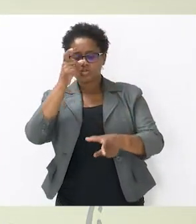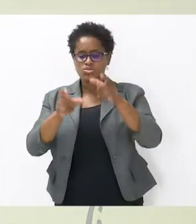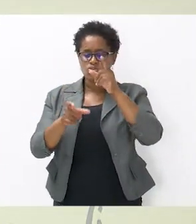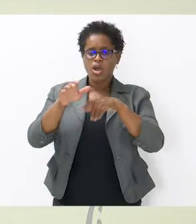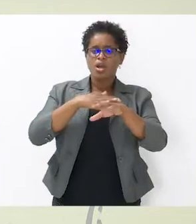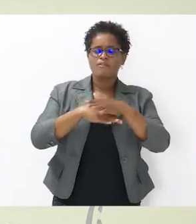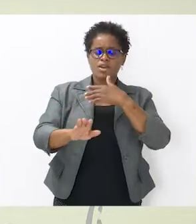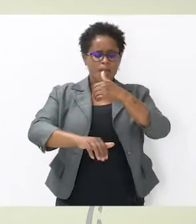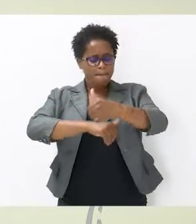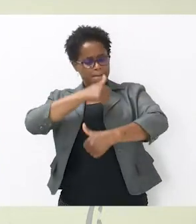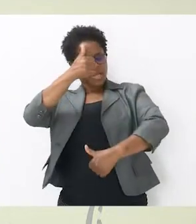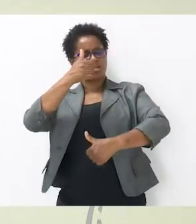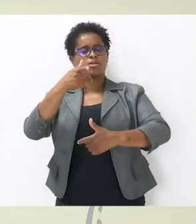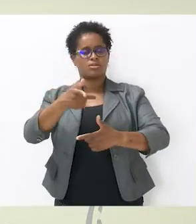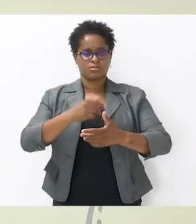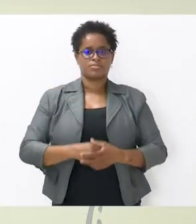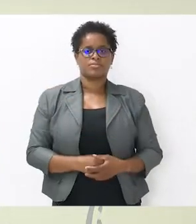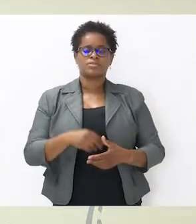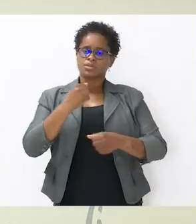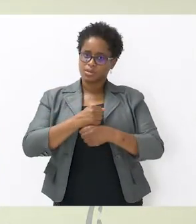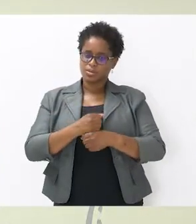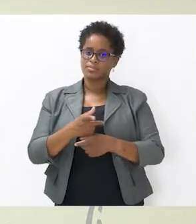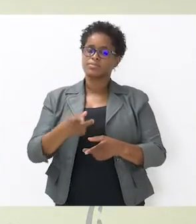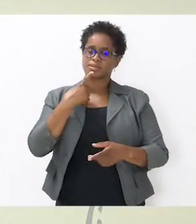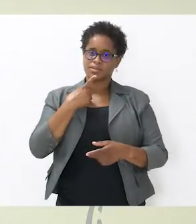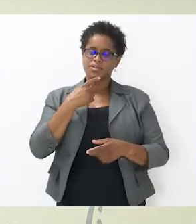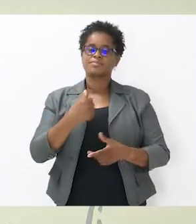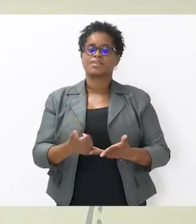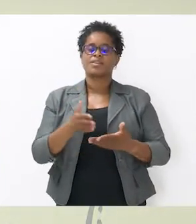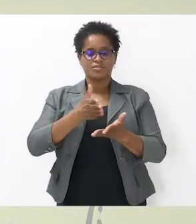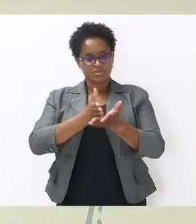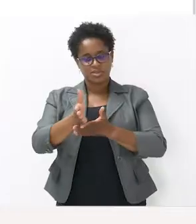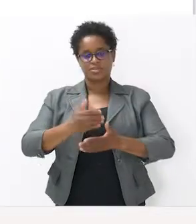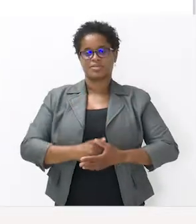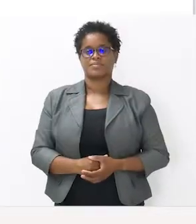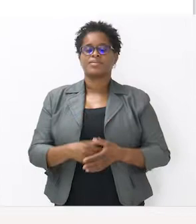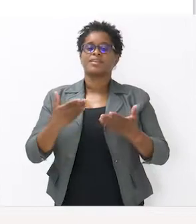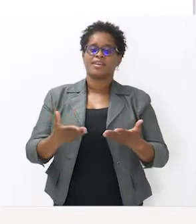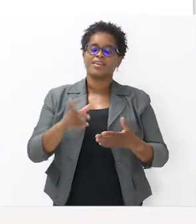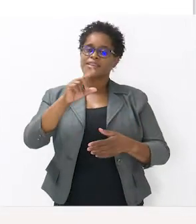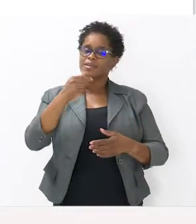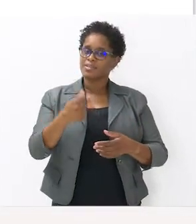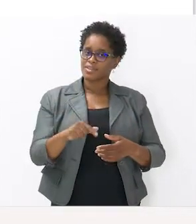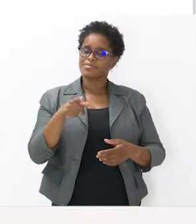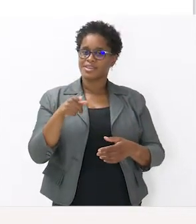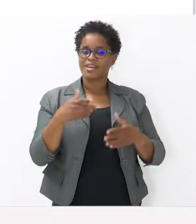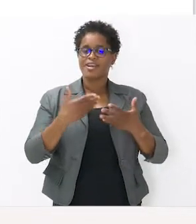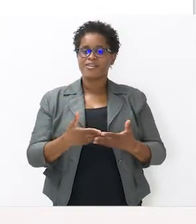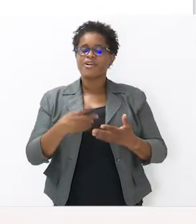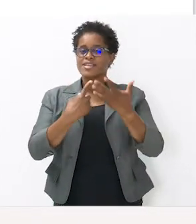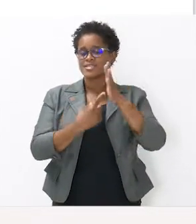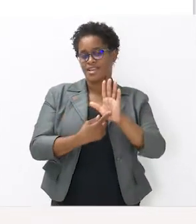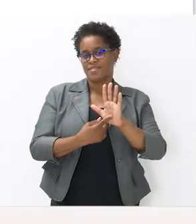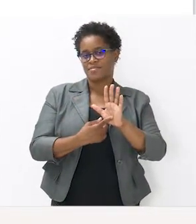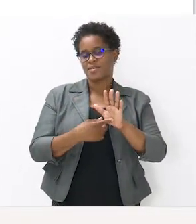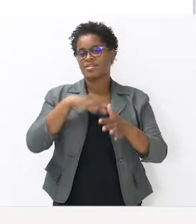fazerem melhor o seu papel. Percebido? Então vamos continuar. E ainda temos aqui agora